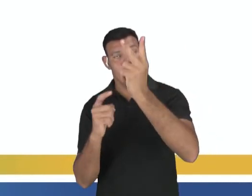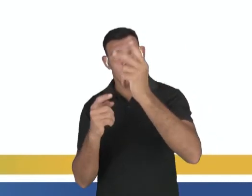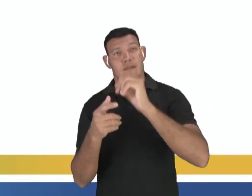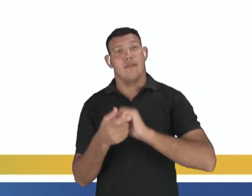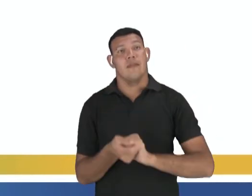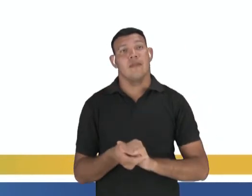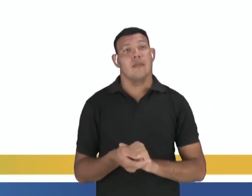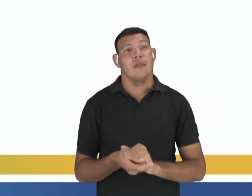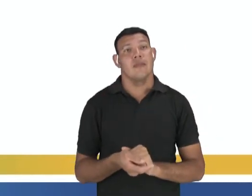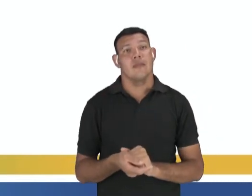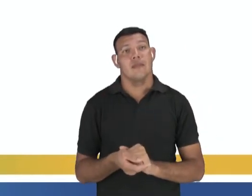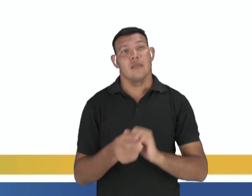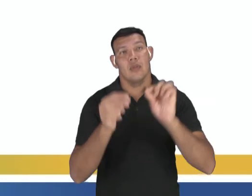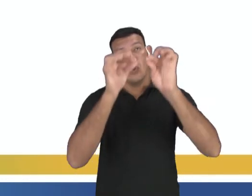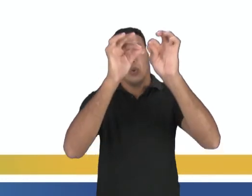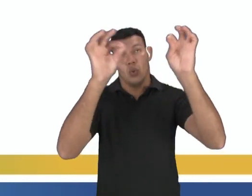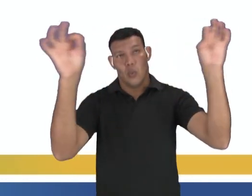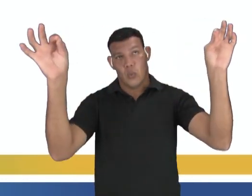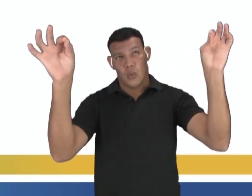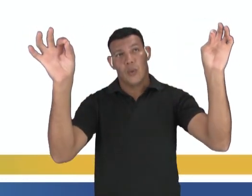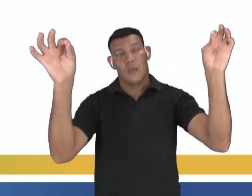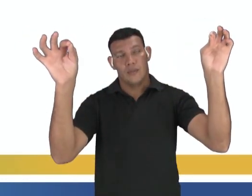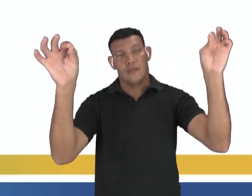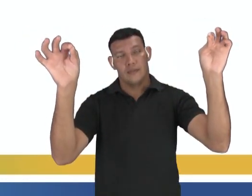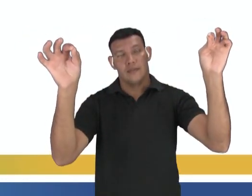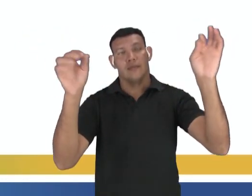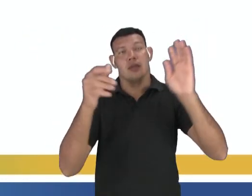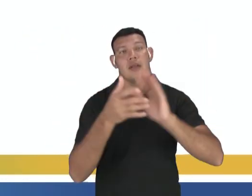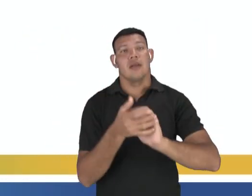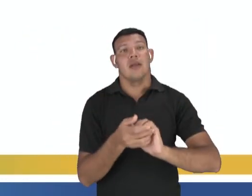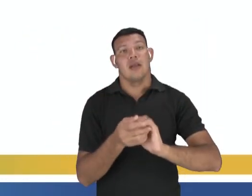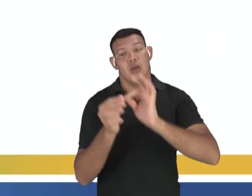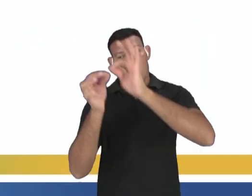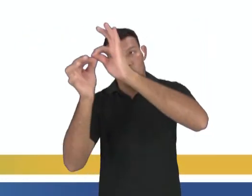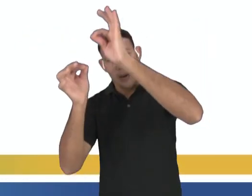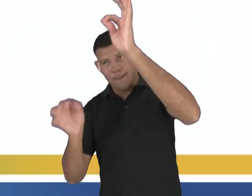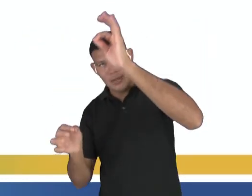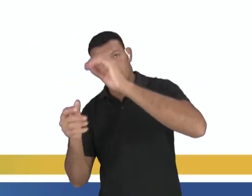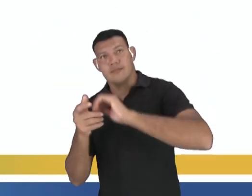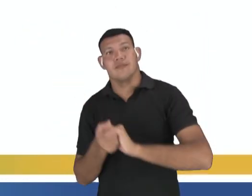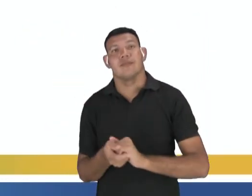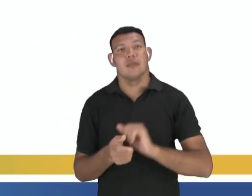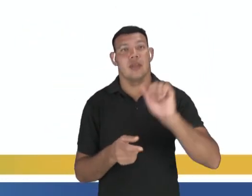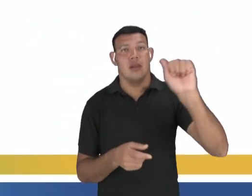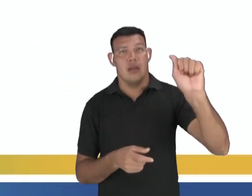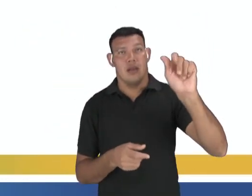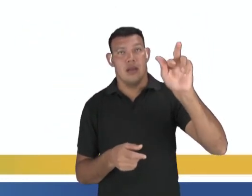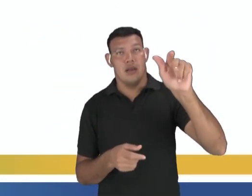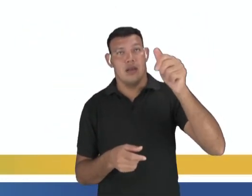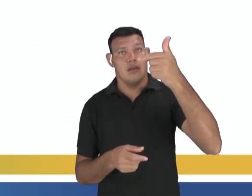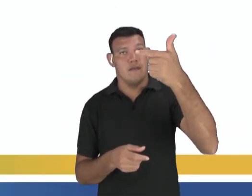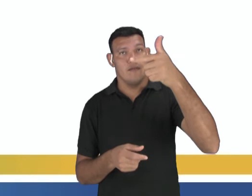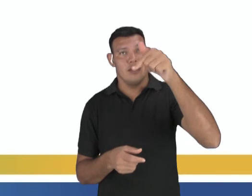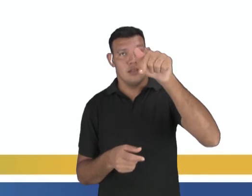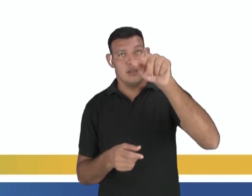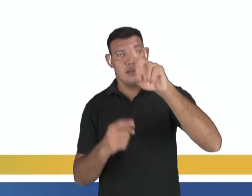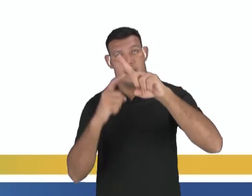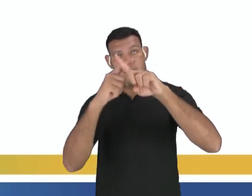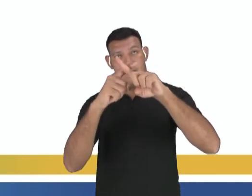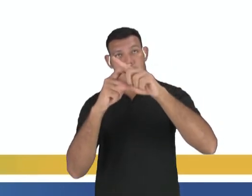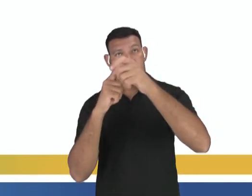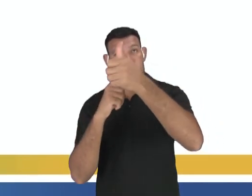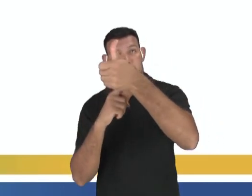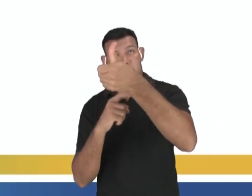base vezes altura. No caso, a base é 27 e a altura é 16. E aí, é só fazer a continha, né? 27